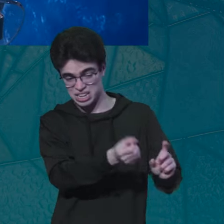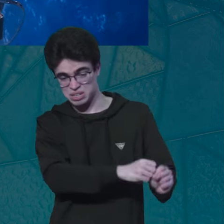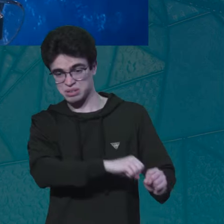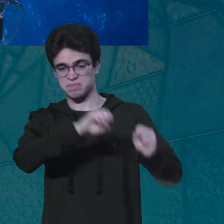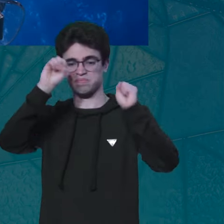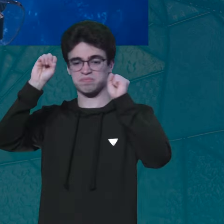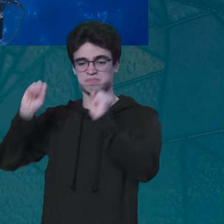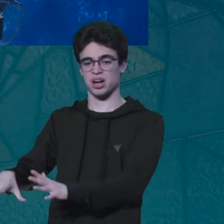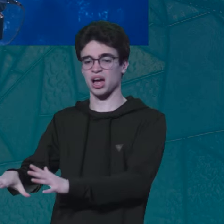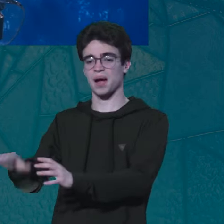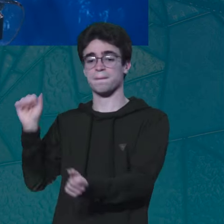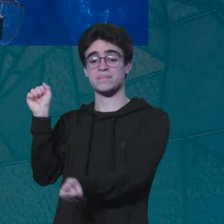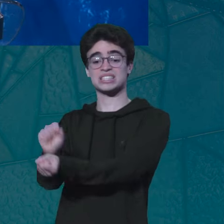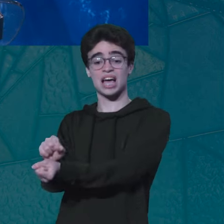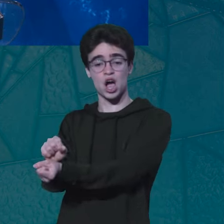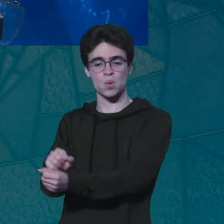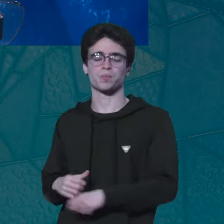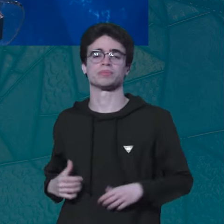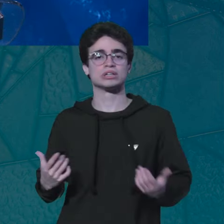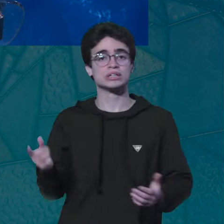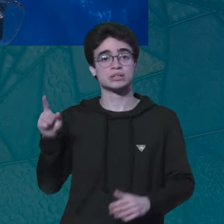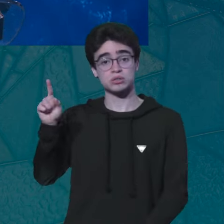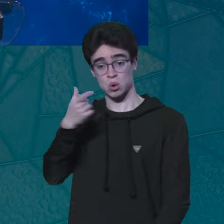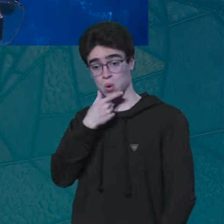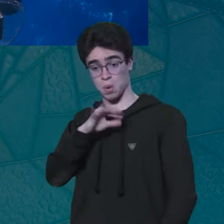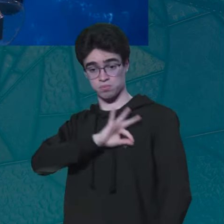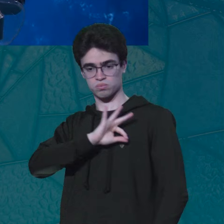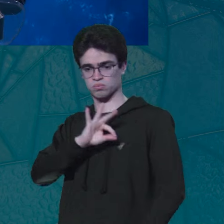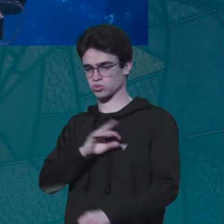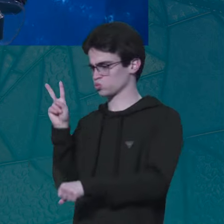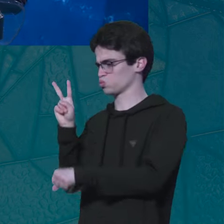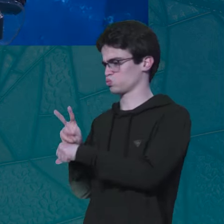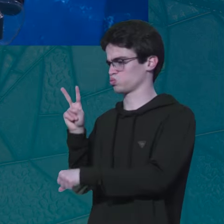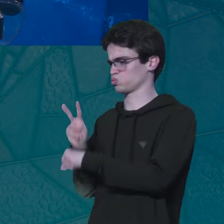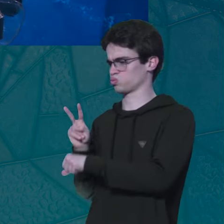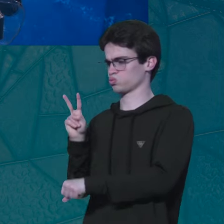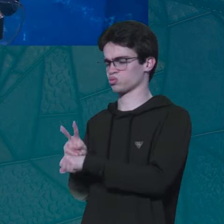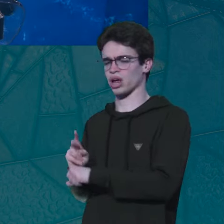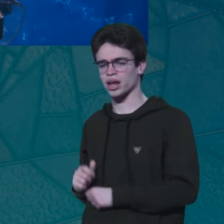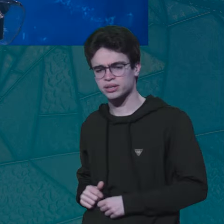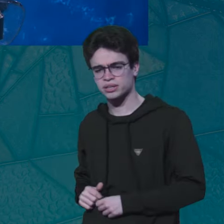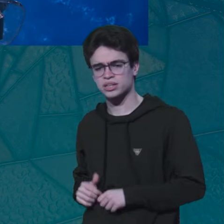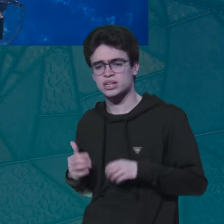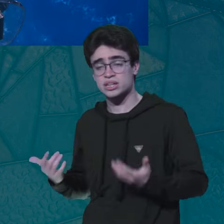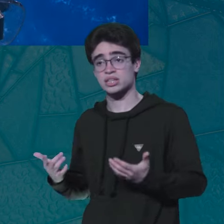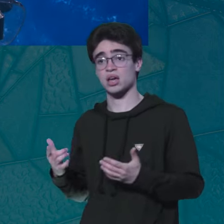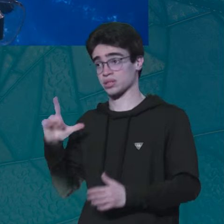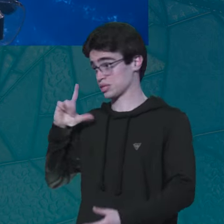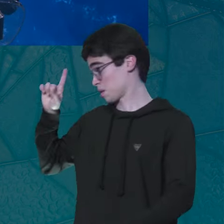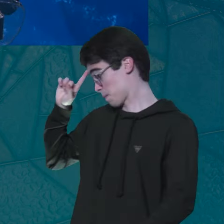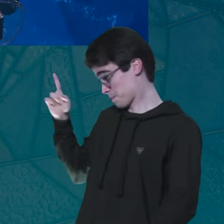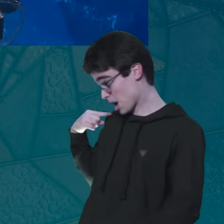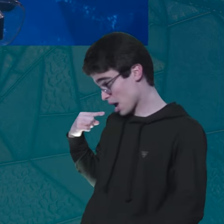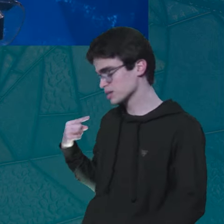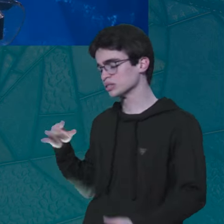prisão. O carcereiro recebeu instrução para vigiá-los com cuidado. Tendo recebido tais ordens,